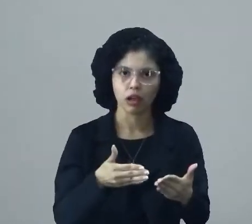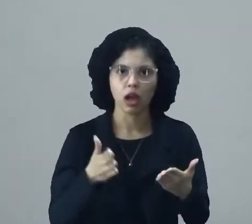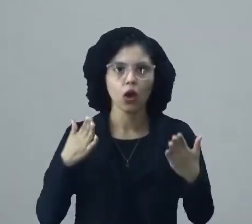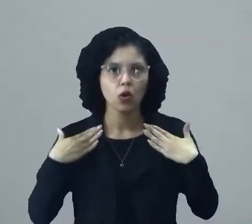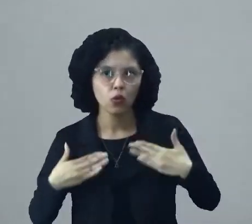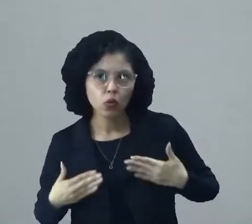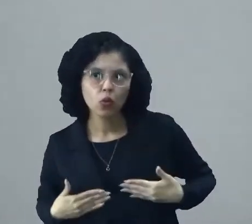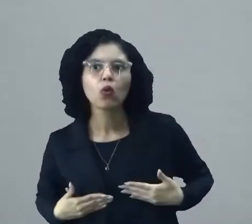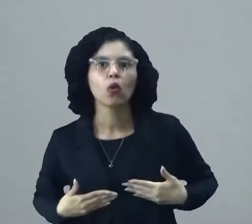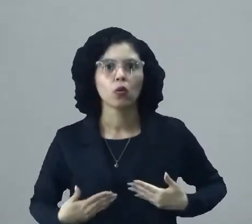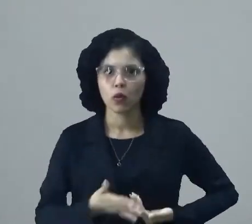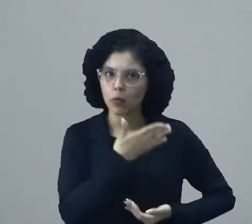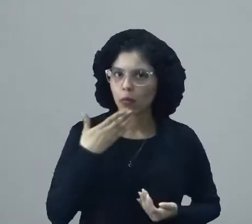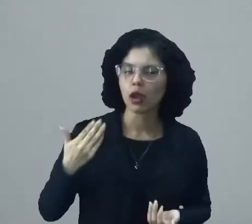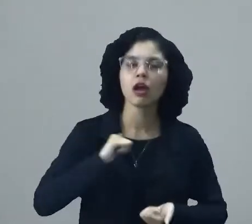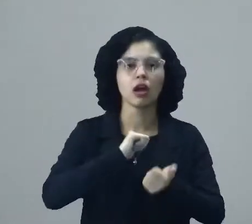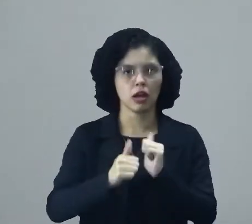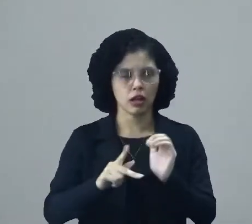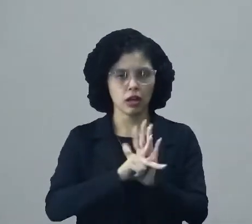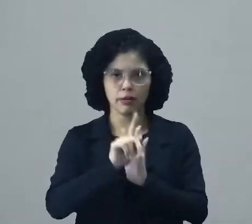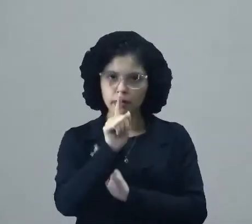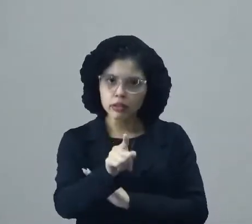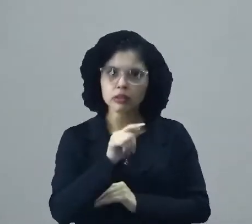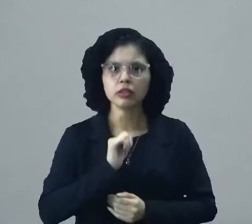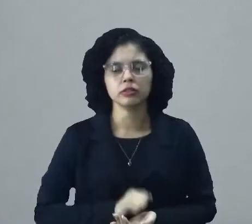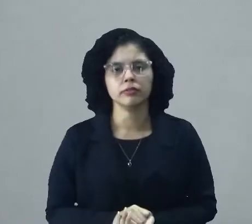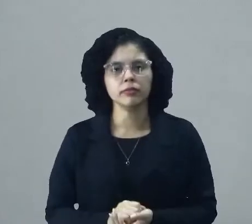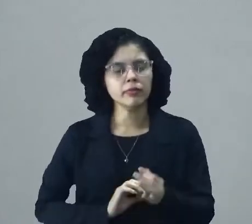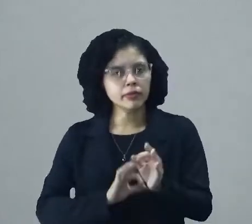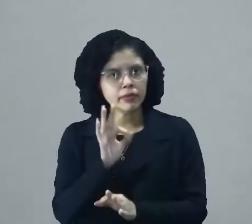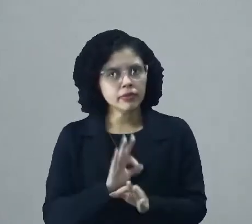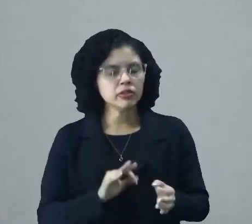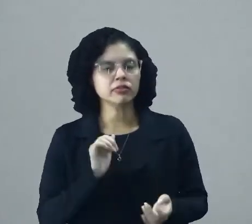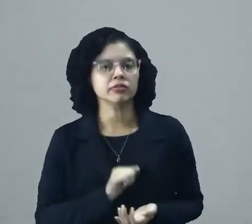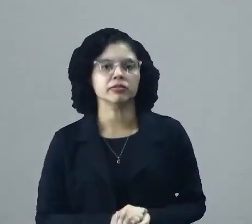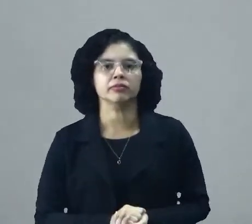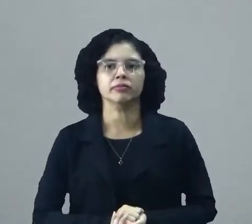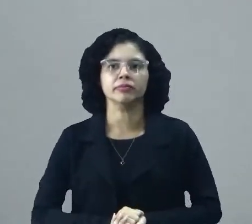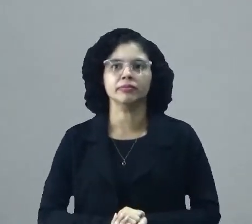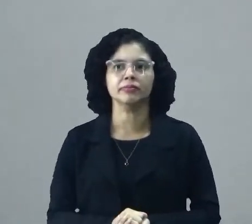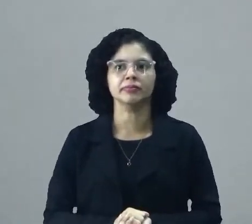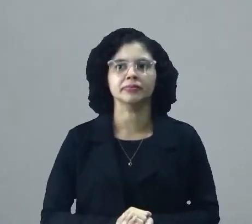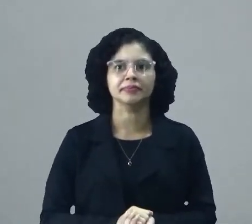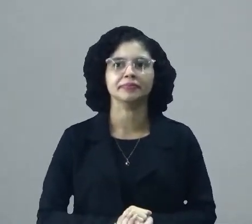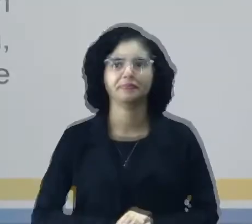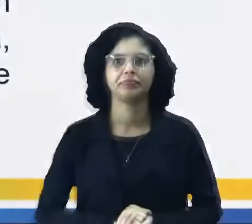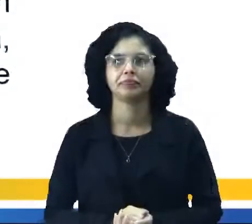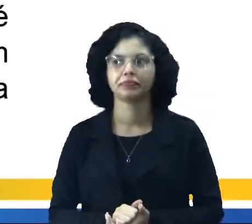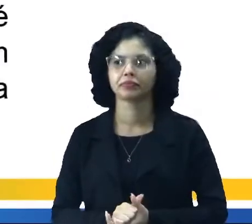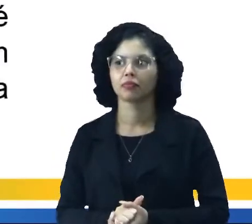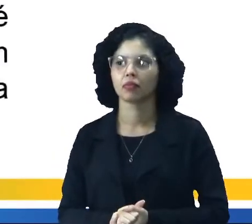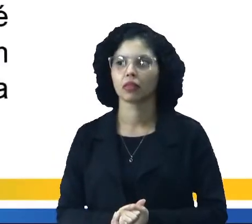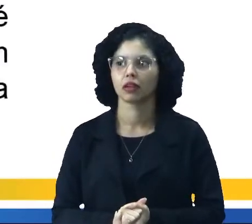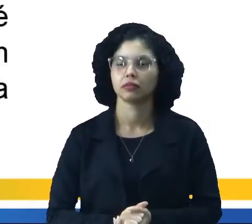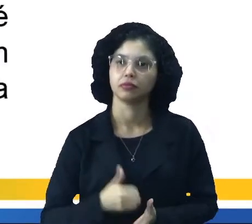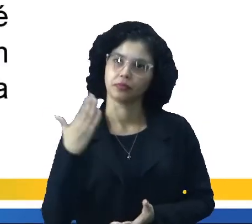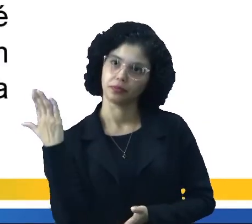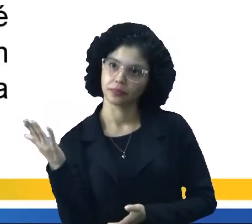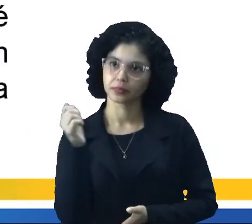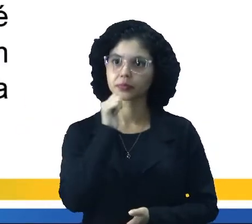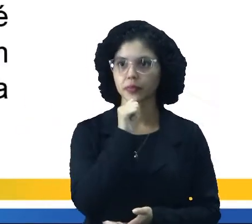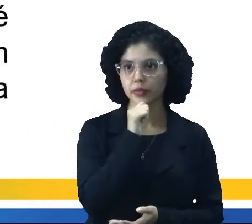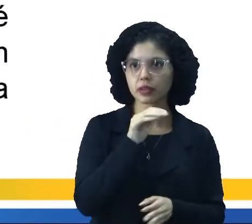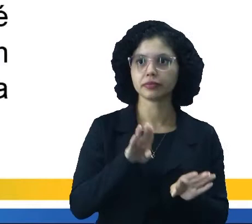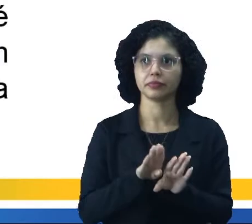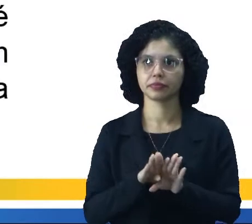seu condicionamento esteja adequado, ou seja, que você esteja preparado para aquele determinado tipo de prática. Tranquilo? Além dessa,